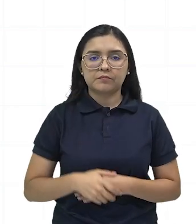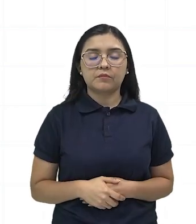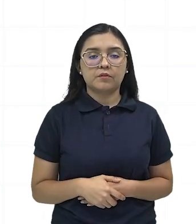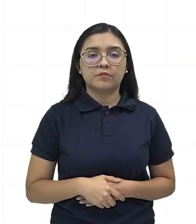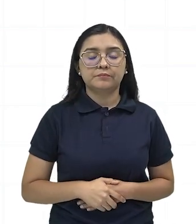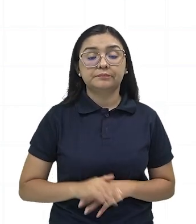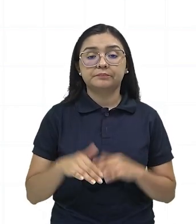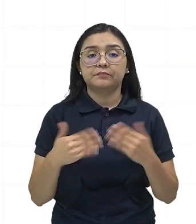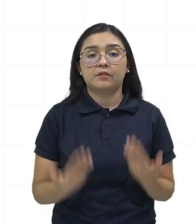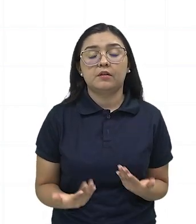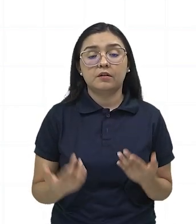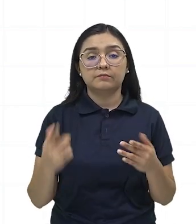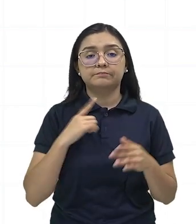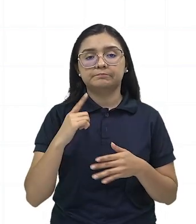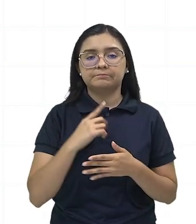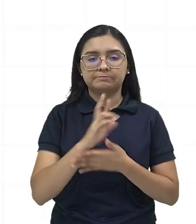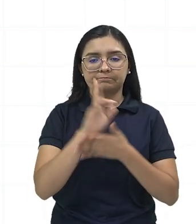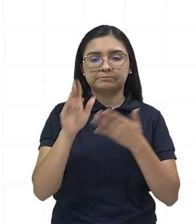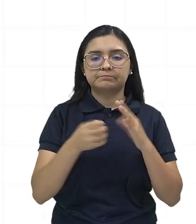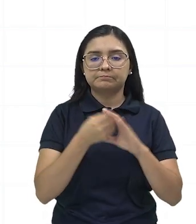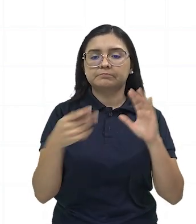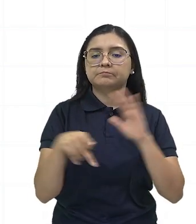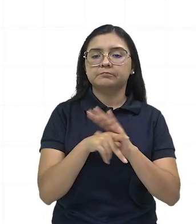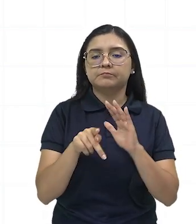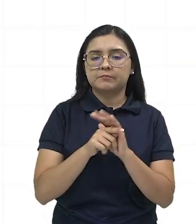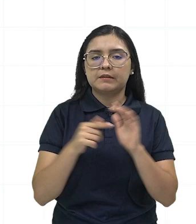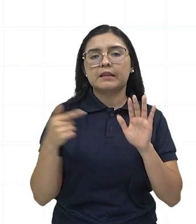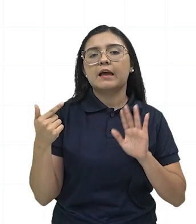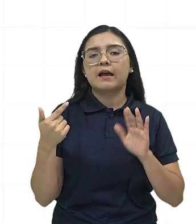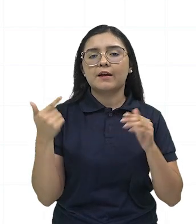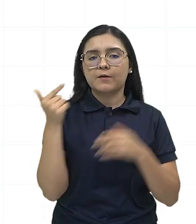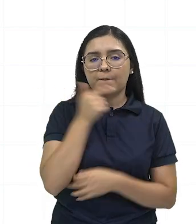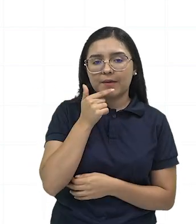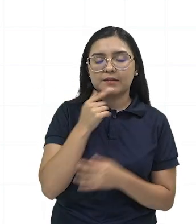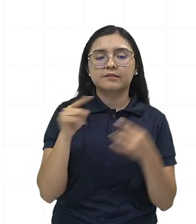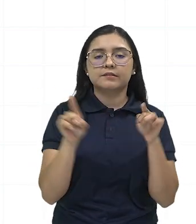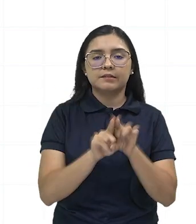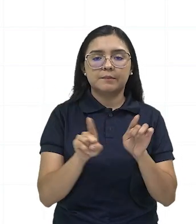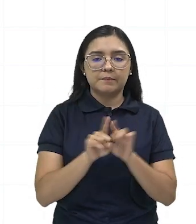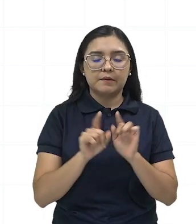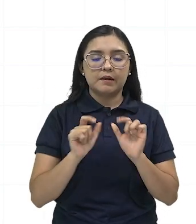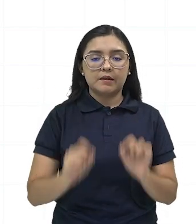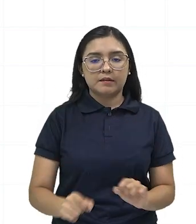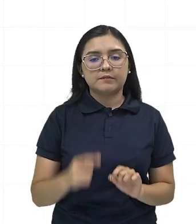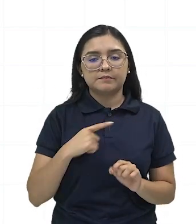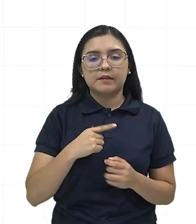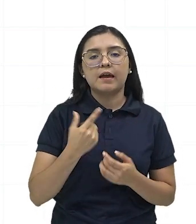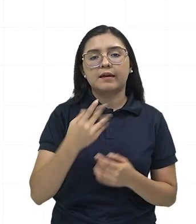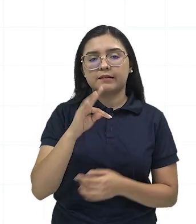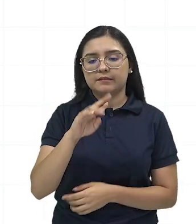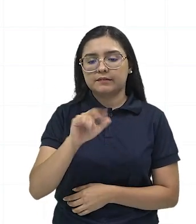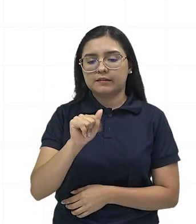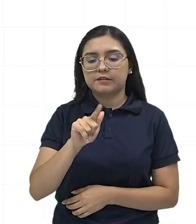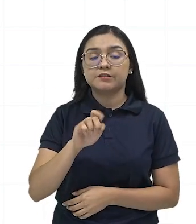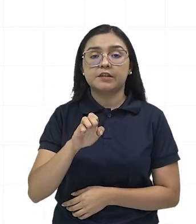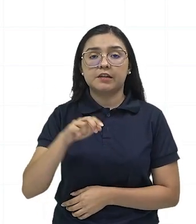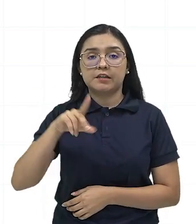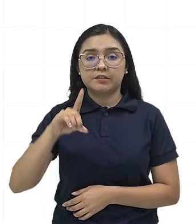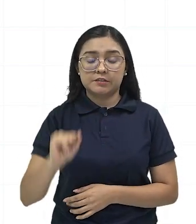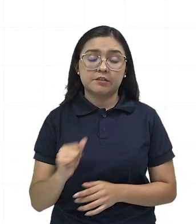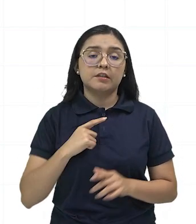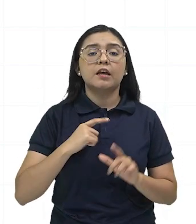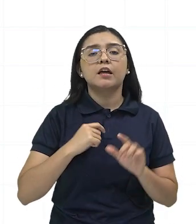Twain. E a gente vê muitos aspectos da comédia e da tragédia em novelas, né, televisivas. Hoje em dia a gente tem